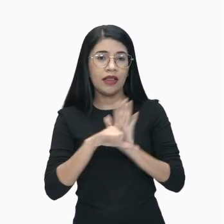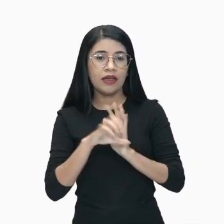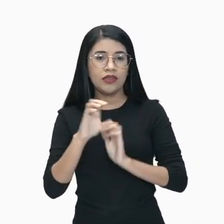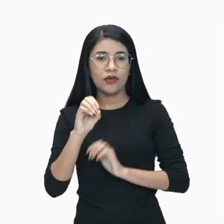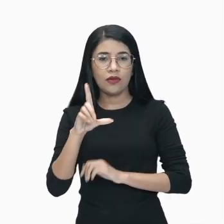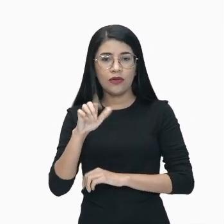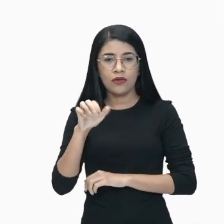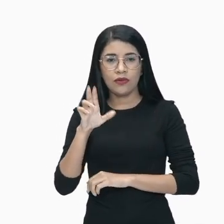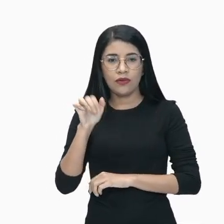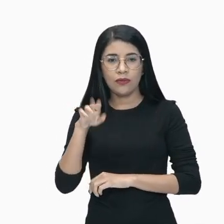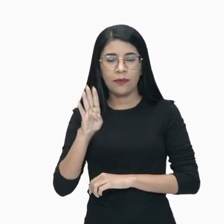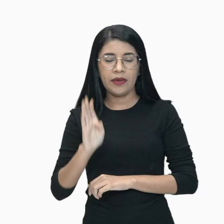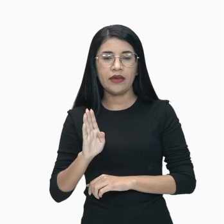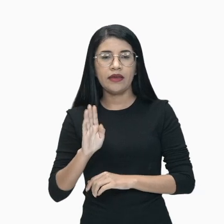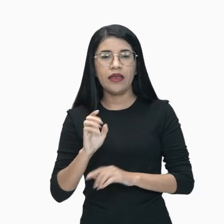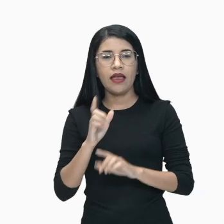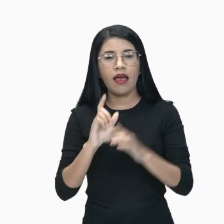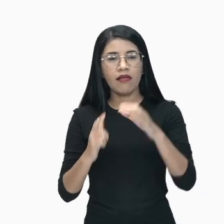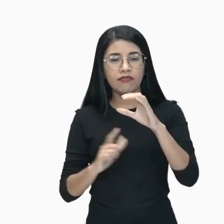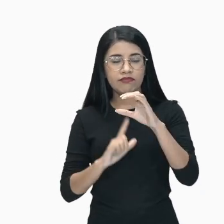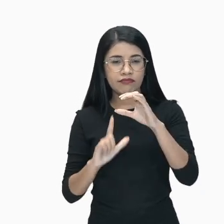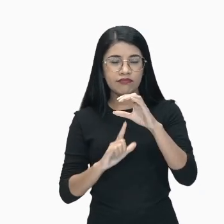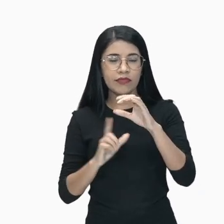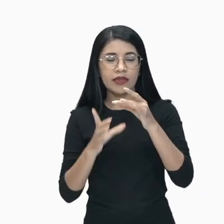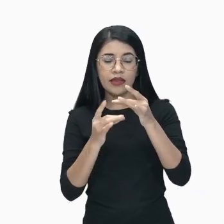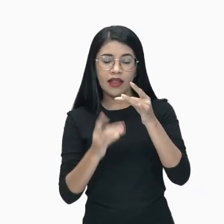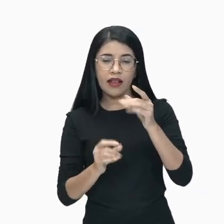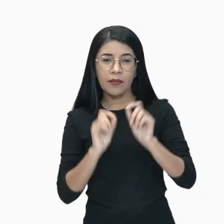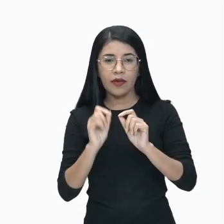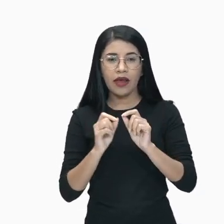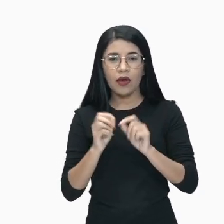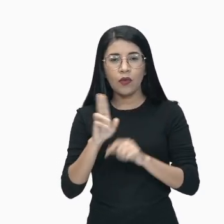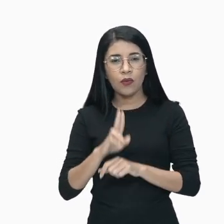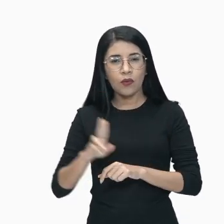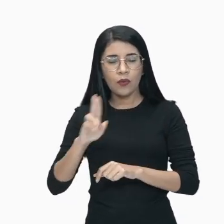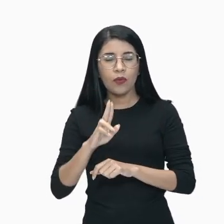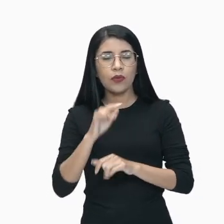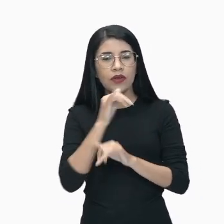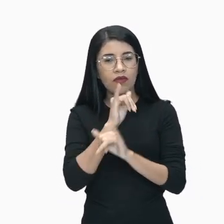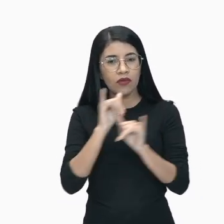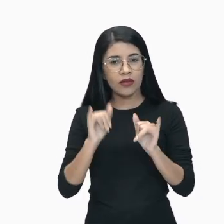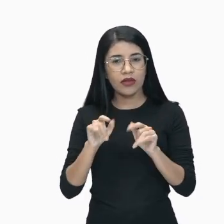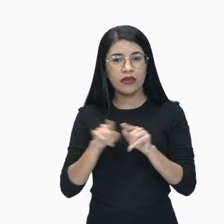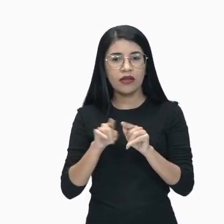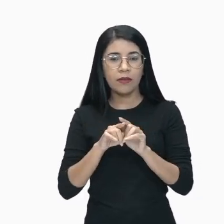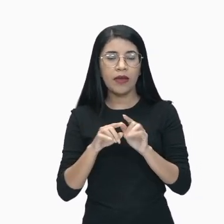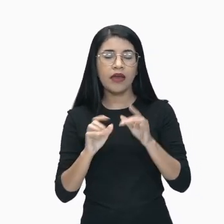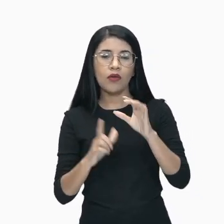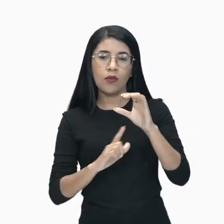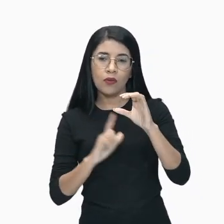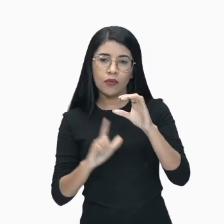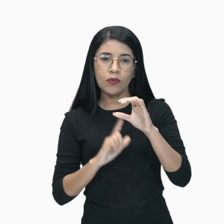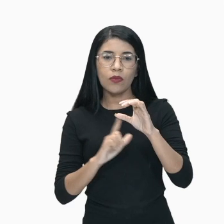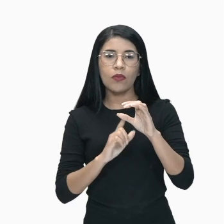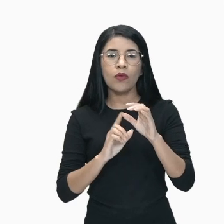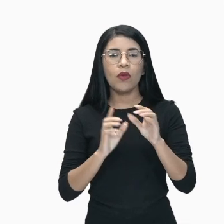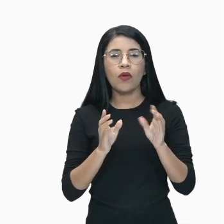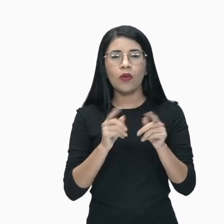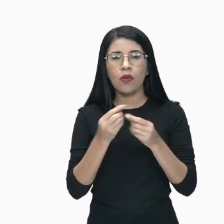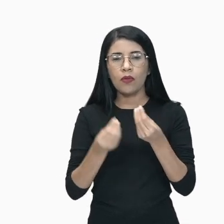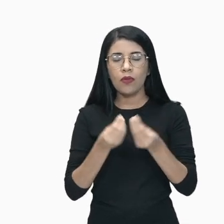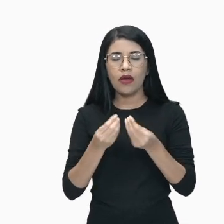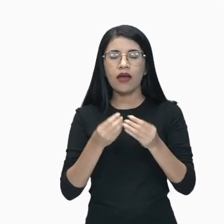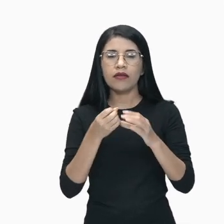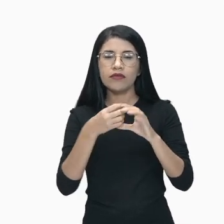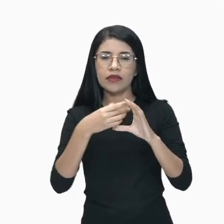Coulomb. Detalhamento, aplicação da força elétrica, lei de Coulomb, módulo, direção e sentido